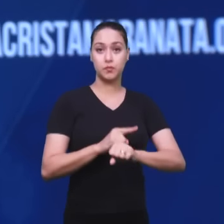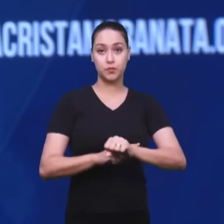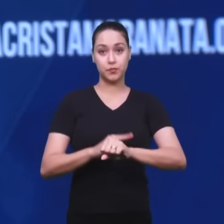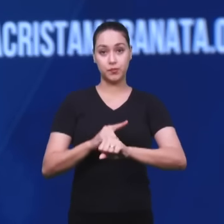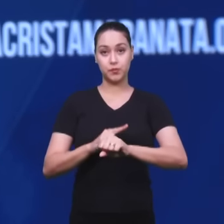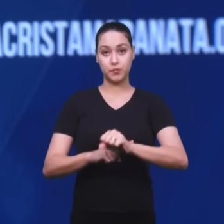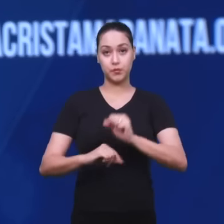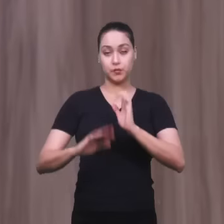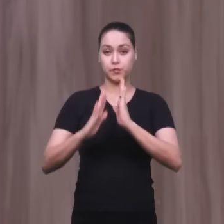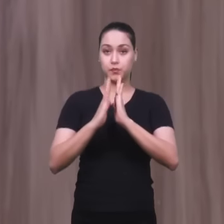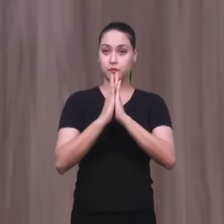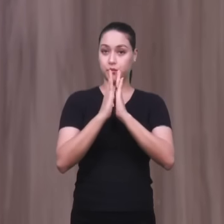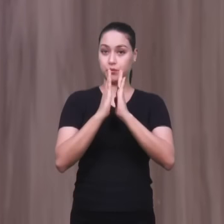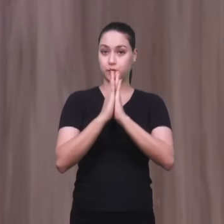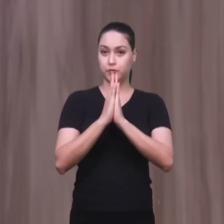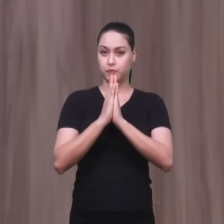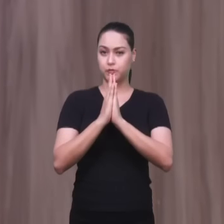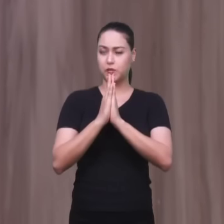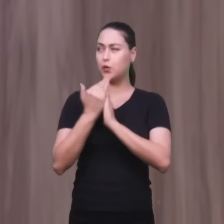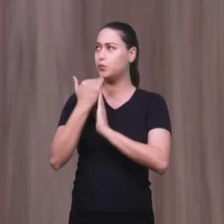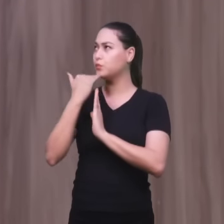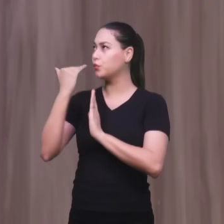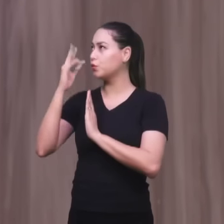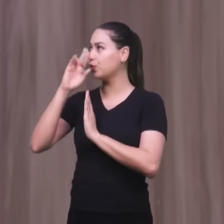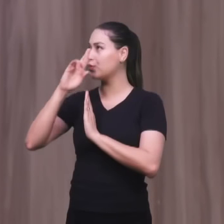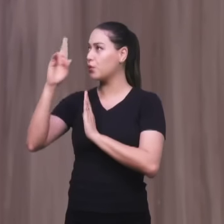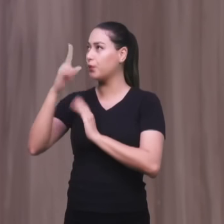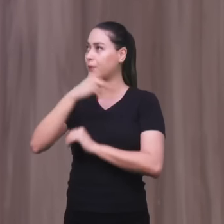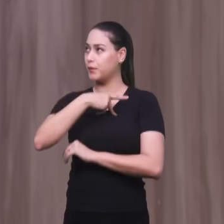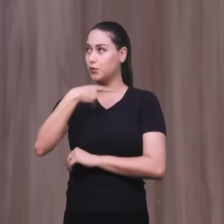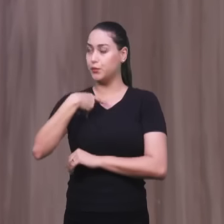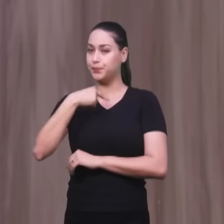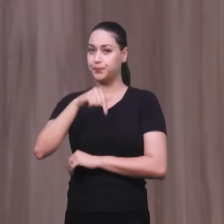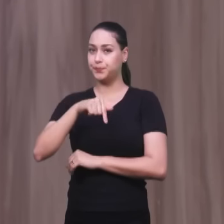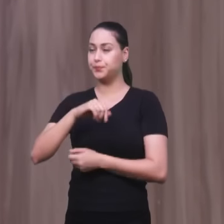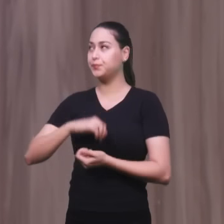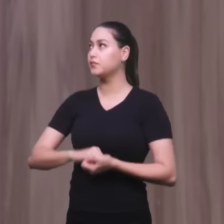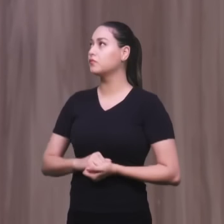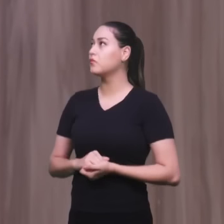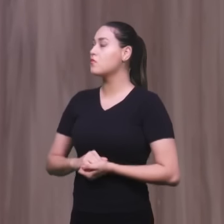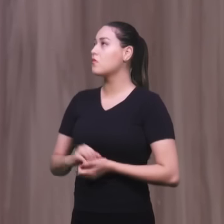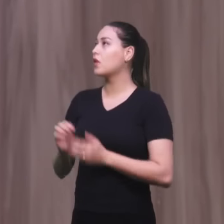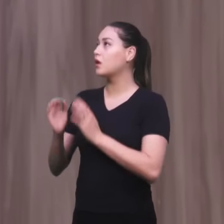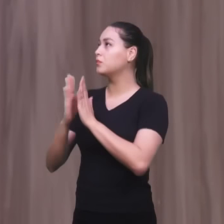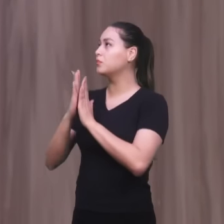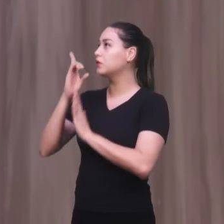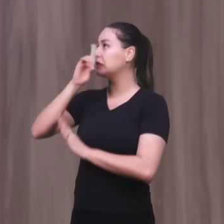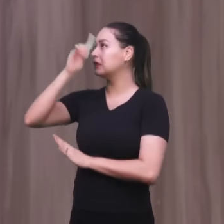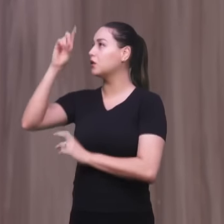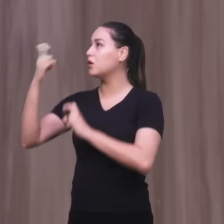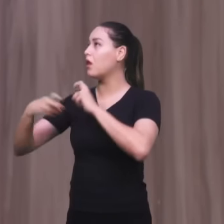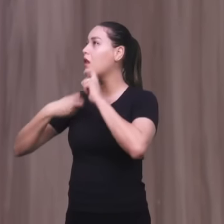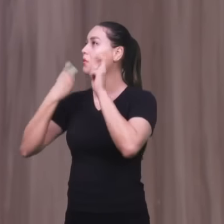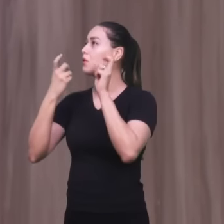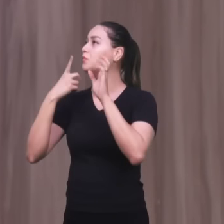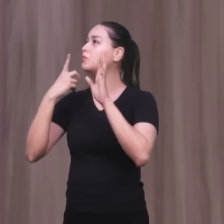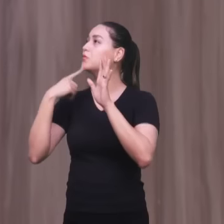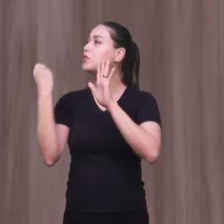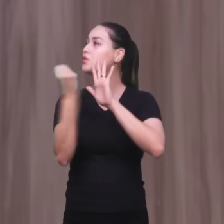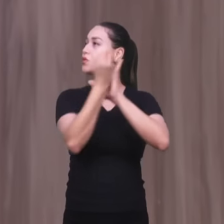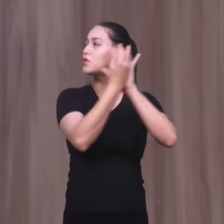Jesus Nosso Deus, nós clamamos clamamos nesta hora Pelo sangue do Senhor Jesus Pedimos uma bênção Para a vida do Teu povo